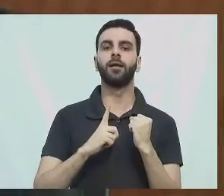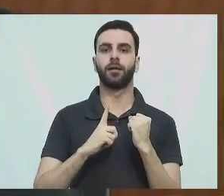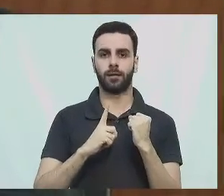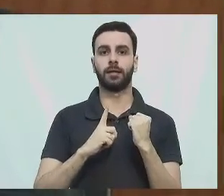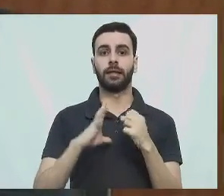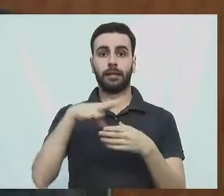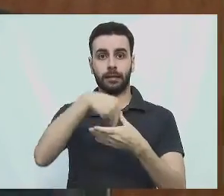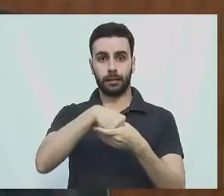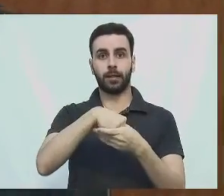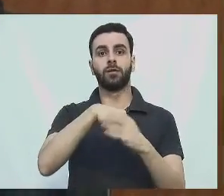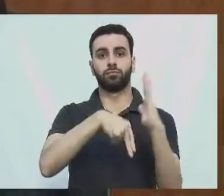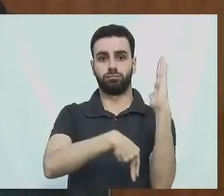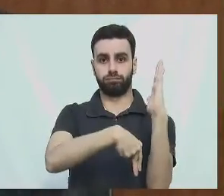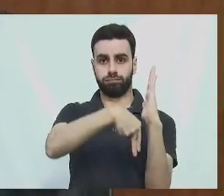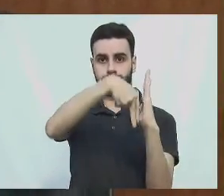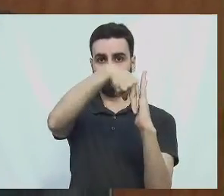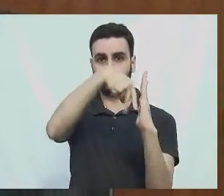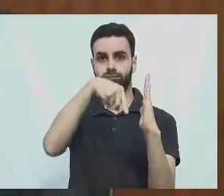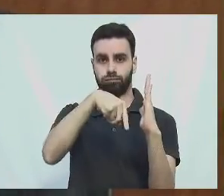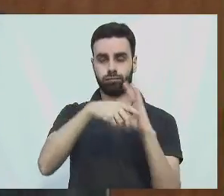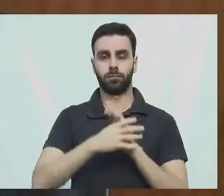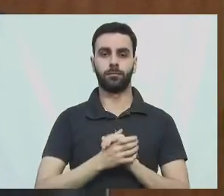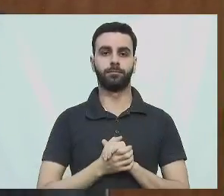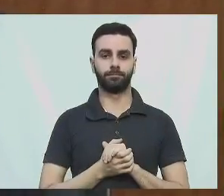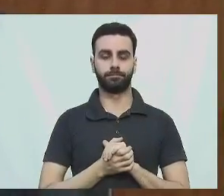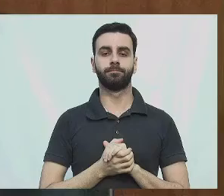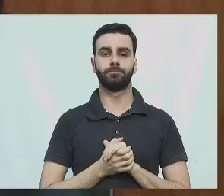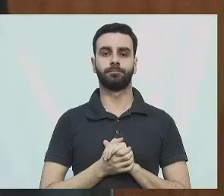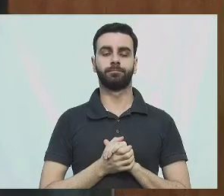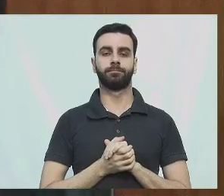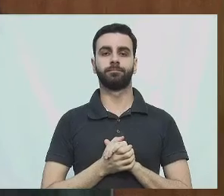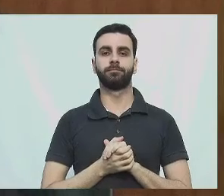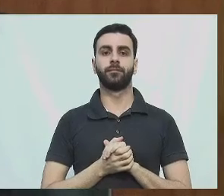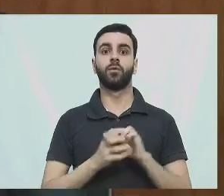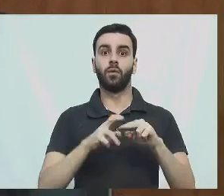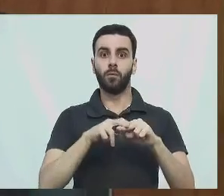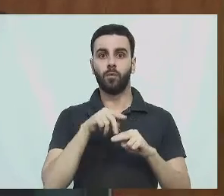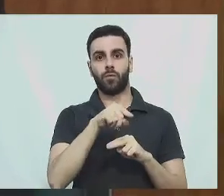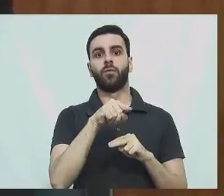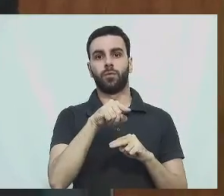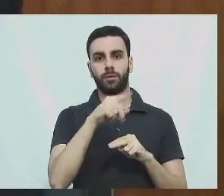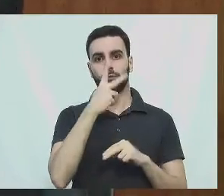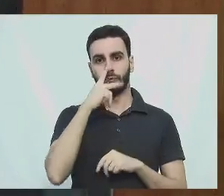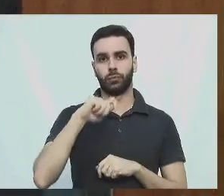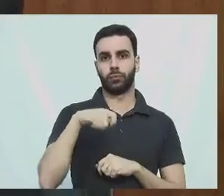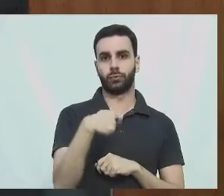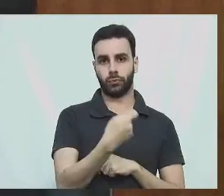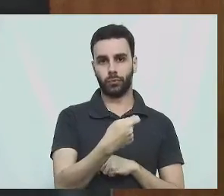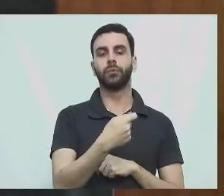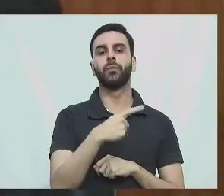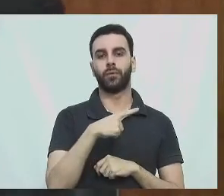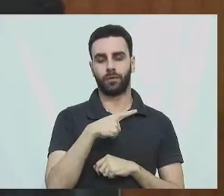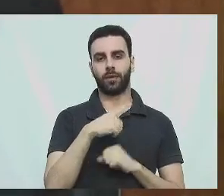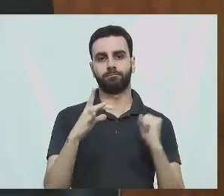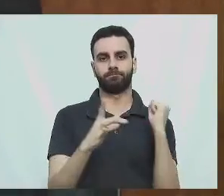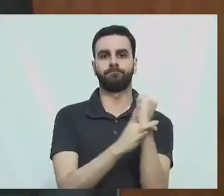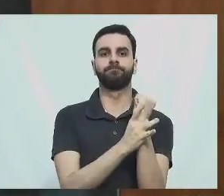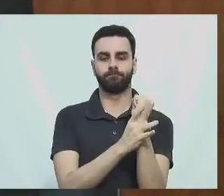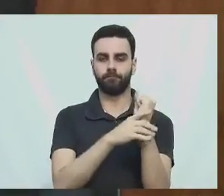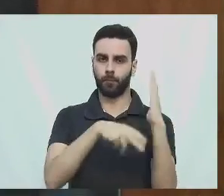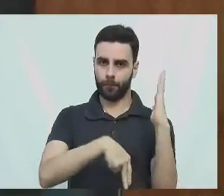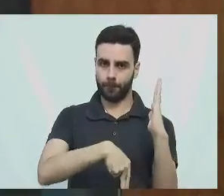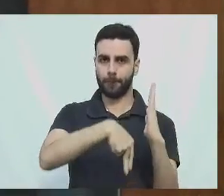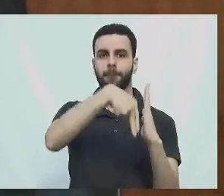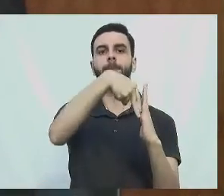nossos equipamentos de transporte vertical, que é dessa forma que passa a ser chamado os elevadores e